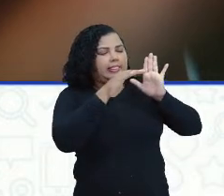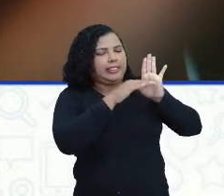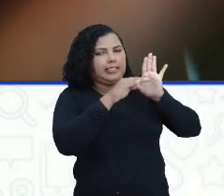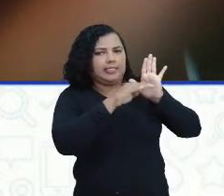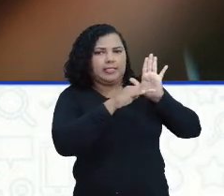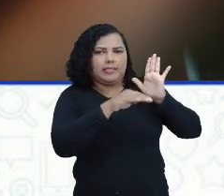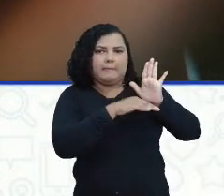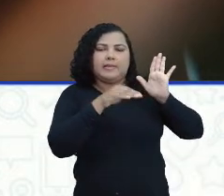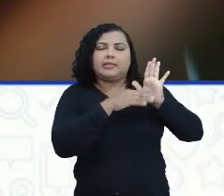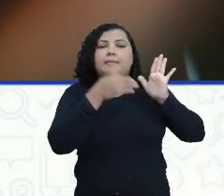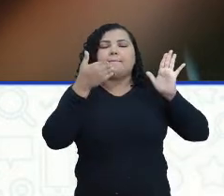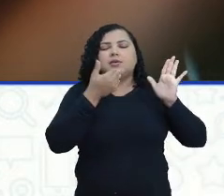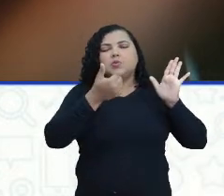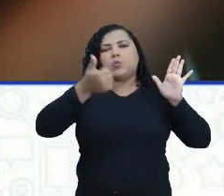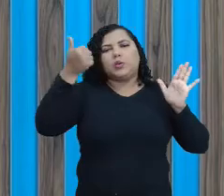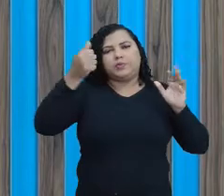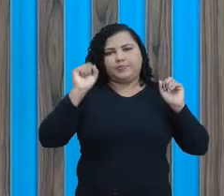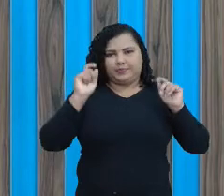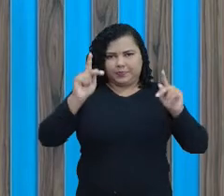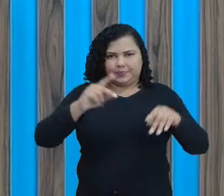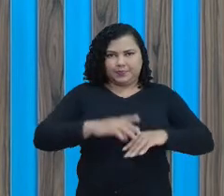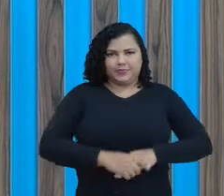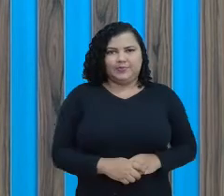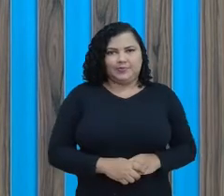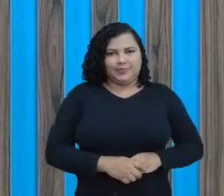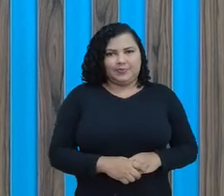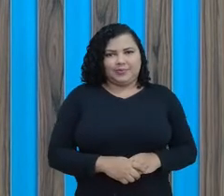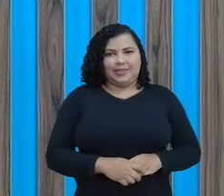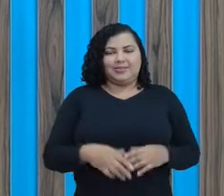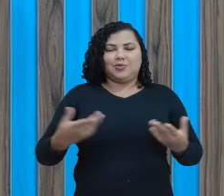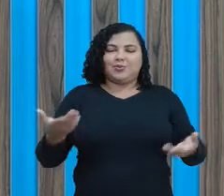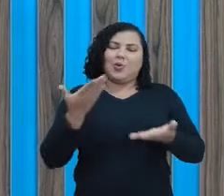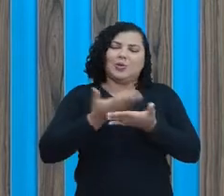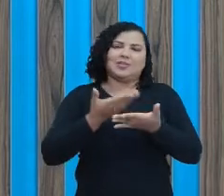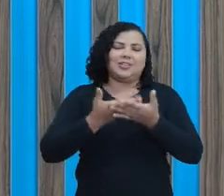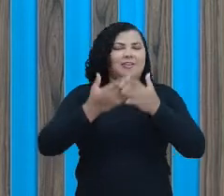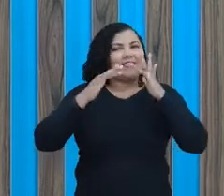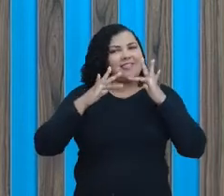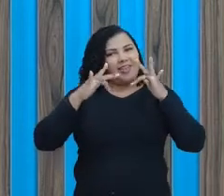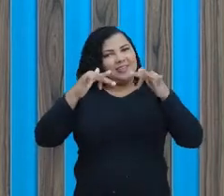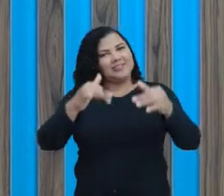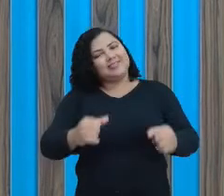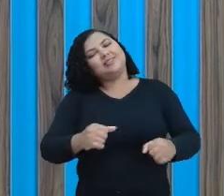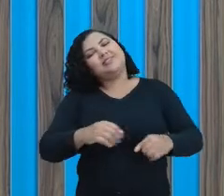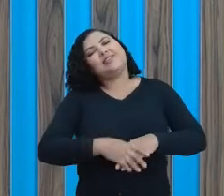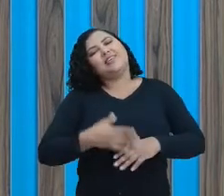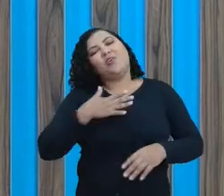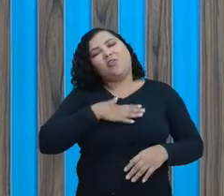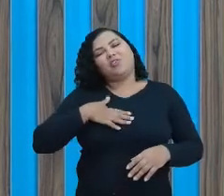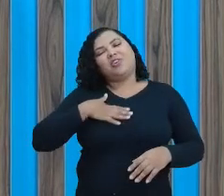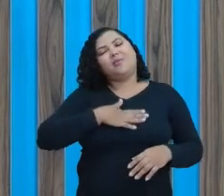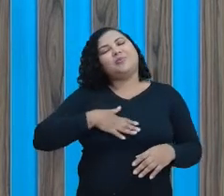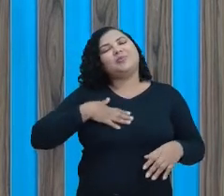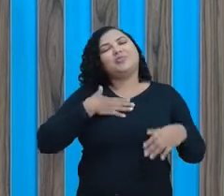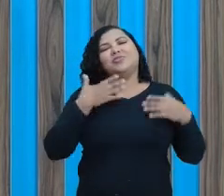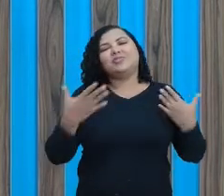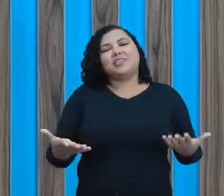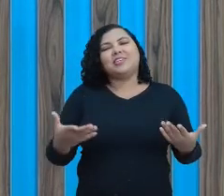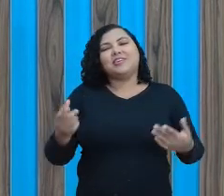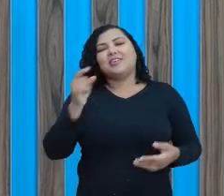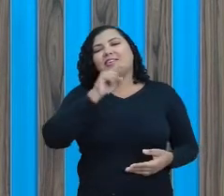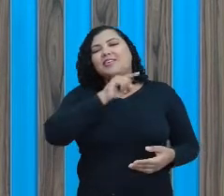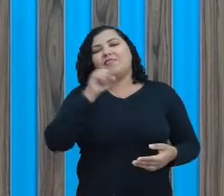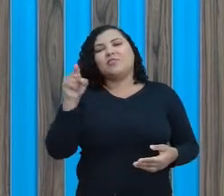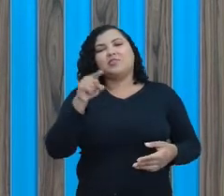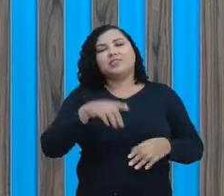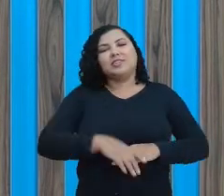mais qualidade nessa lista. Então, gente, nossa aula está chegando ao fim e eu gostaria muito de que